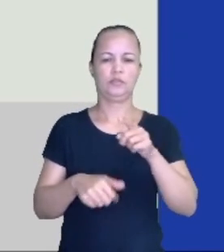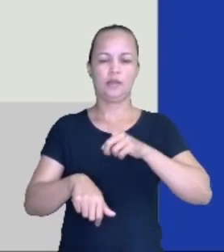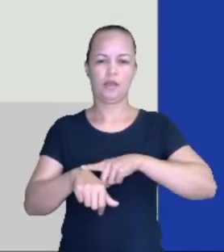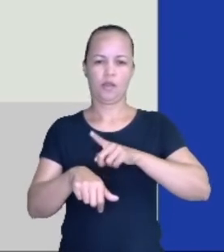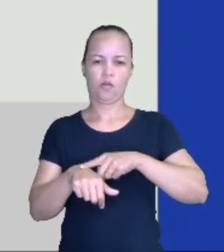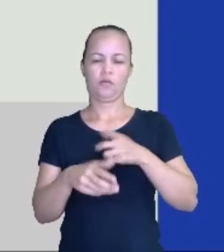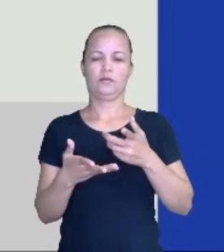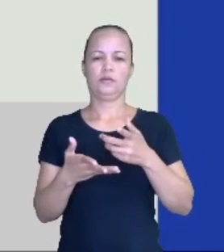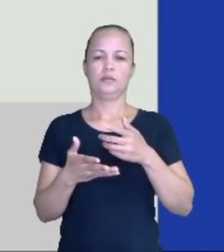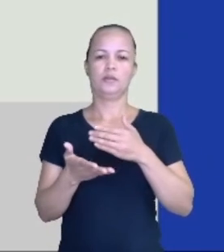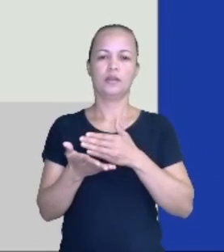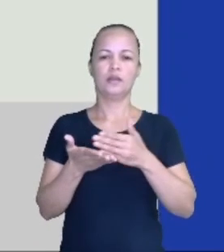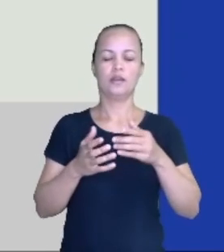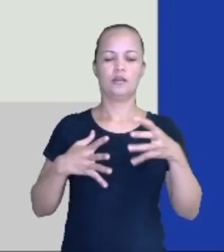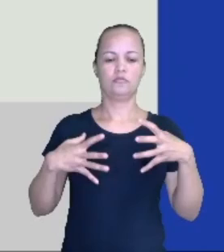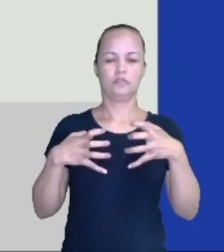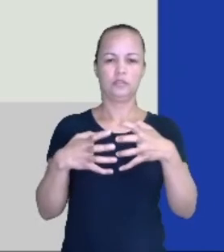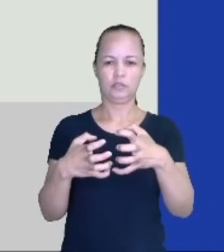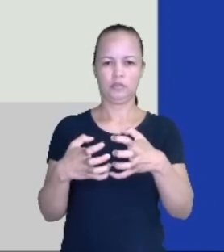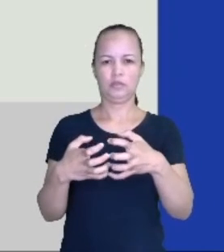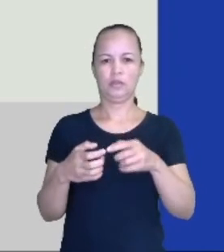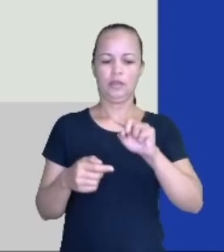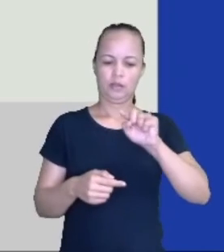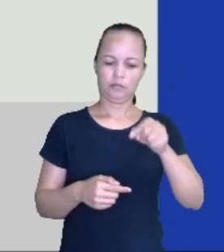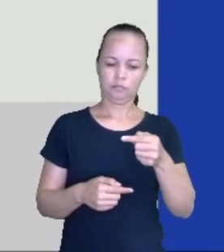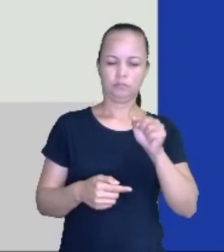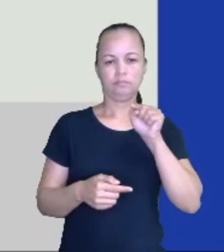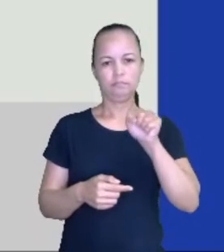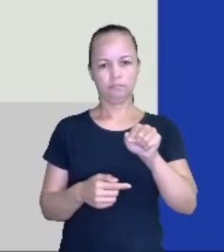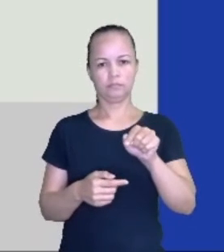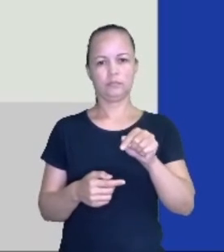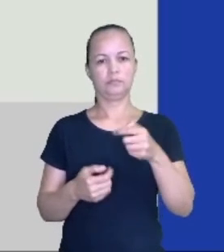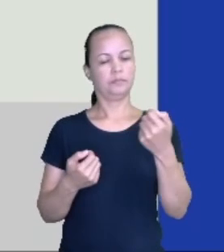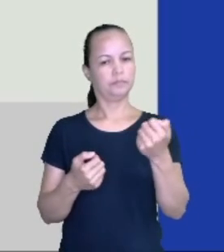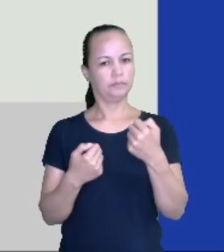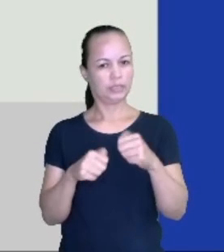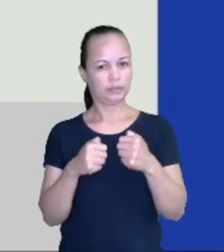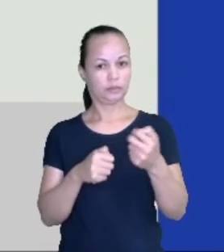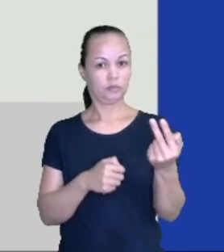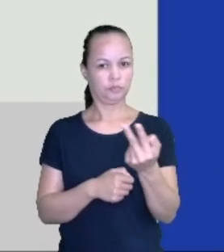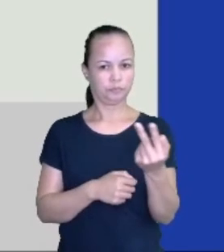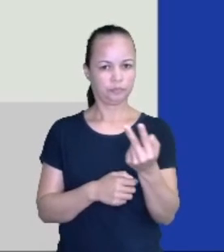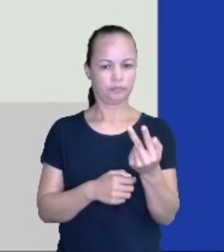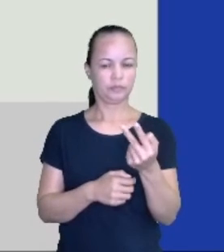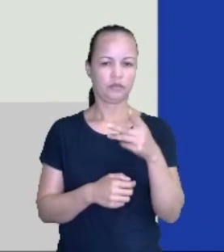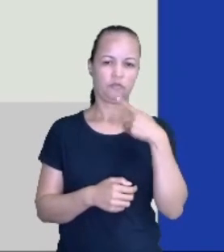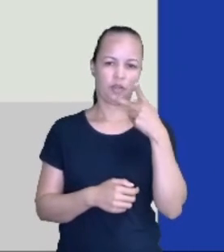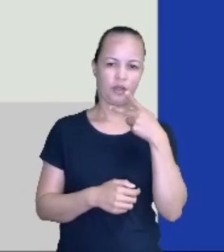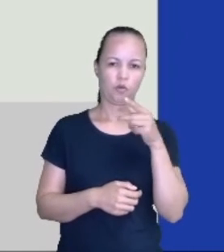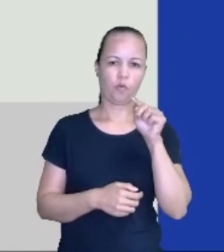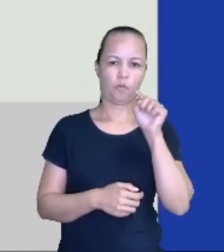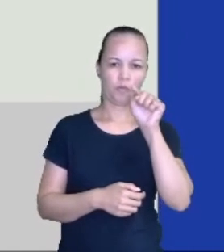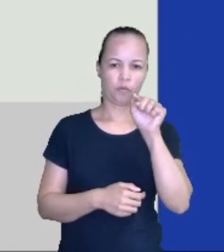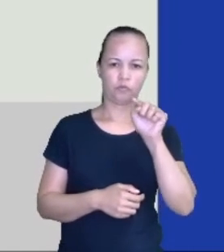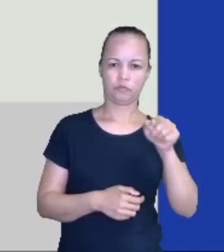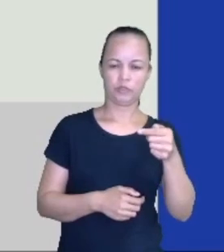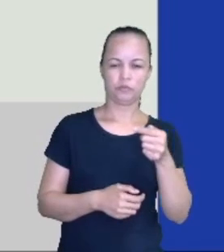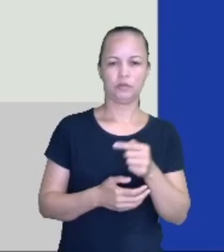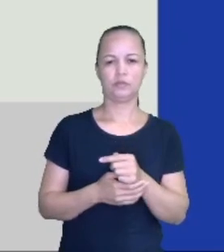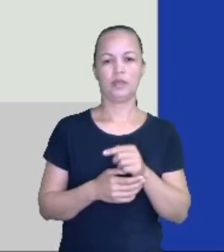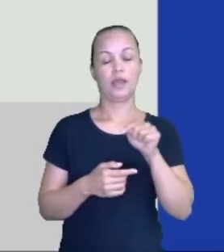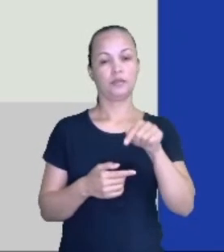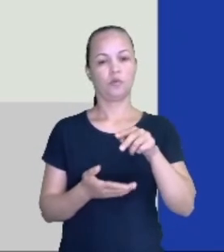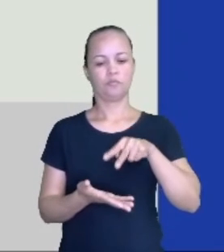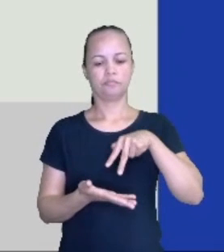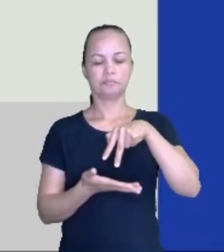evitar conflitos não basta um ponto nem uma vírgula, é preciso os 2, disse o ponto e vírgula. E aí entro eu. O